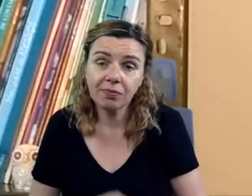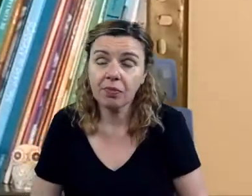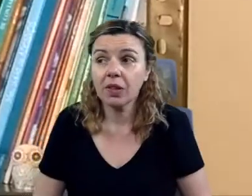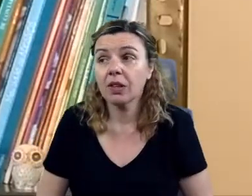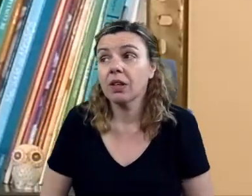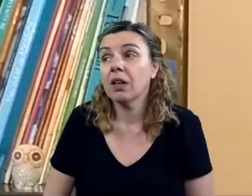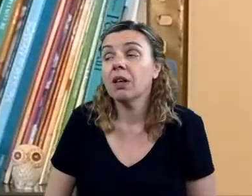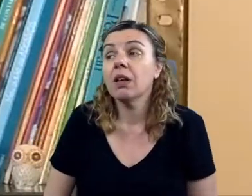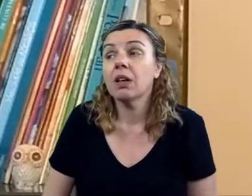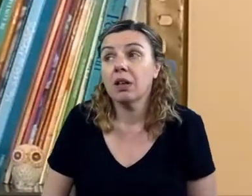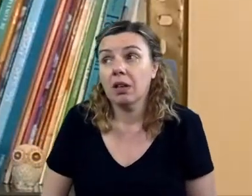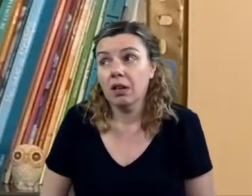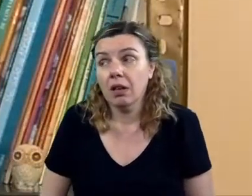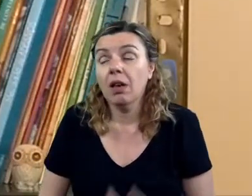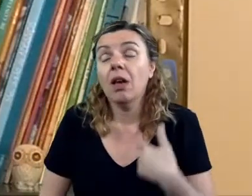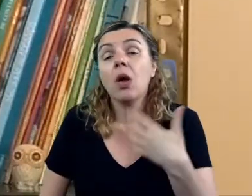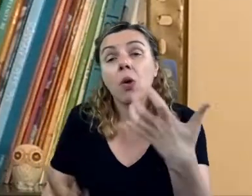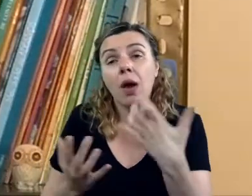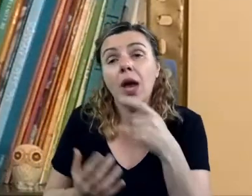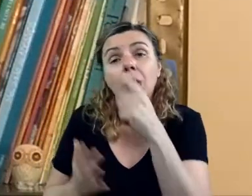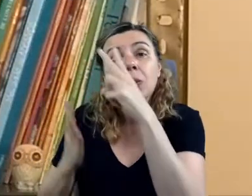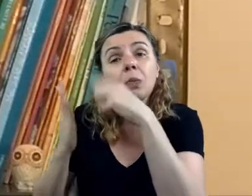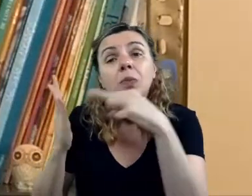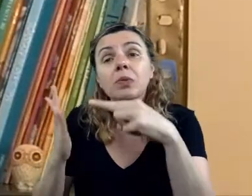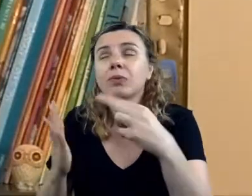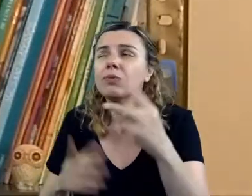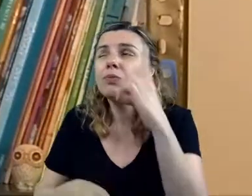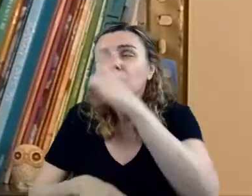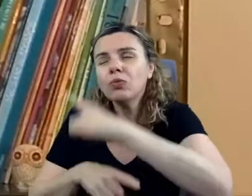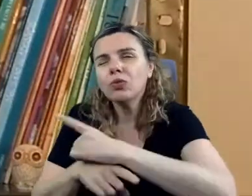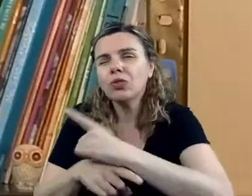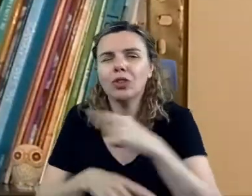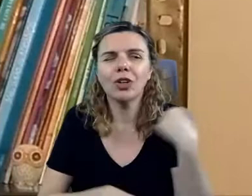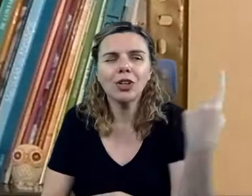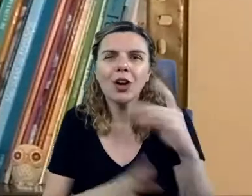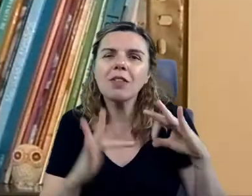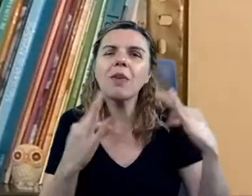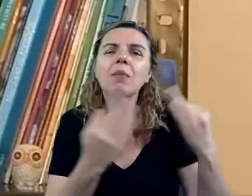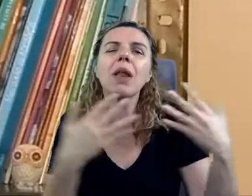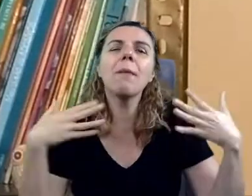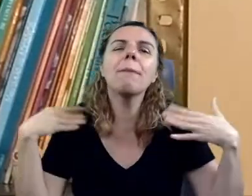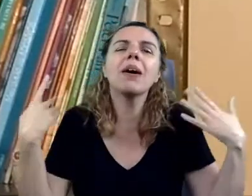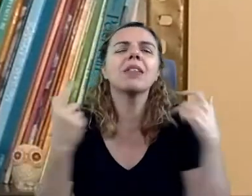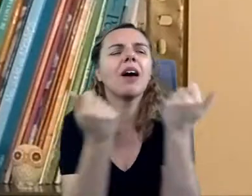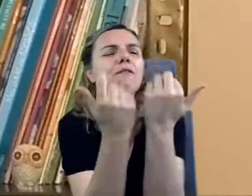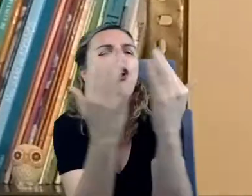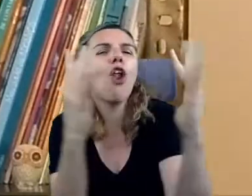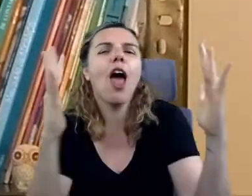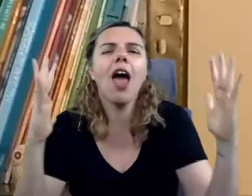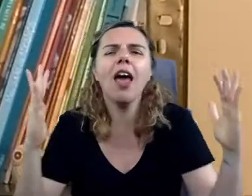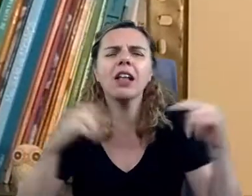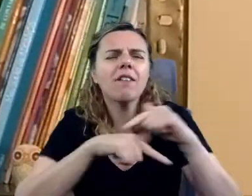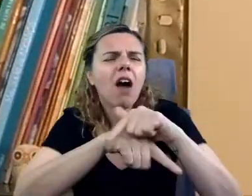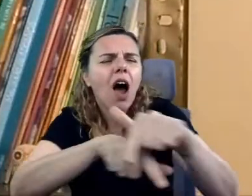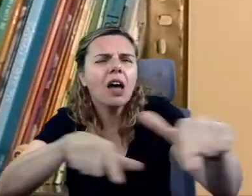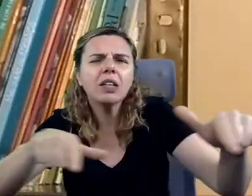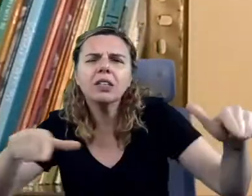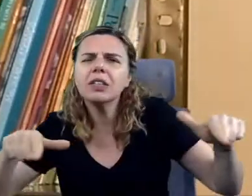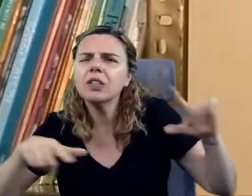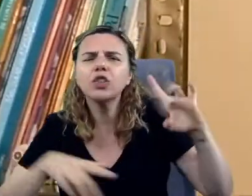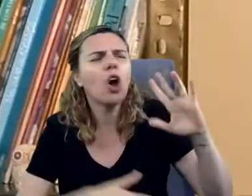contou o seguinte: um dia, fizemos um passeio ao bosque. Não havia ninguém